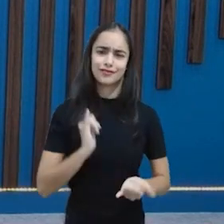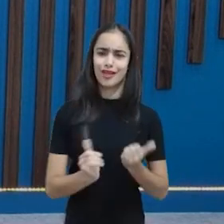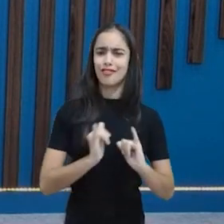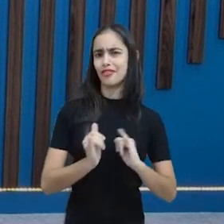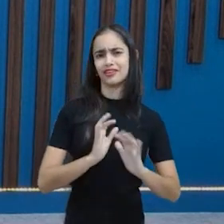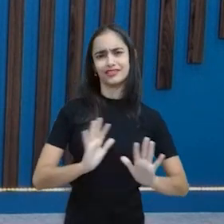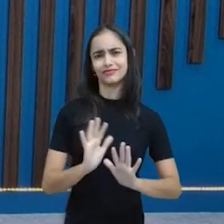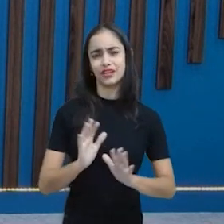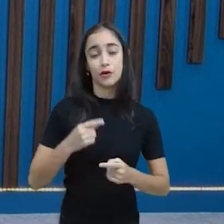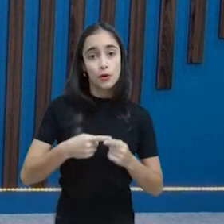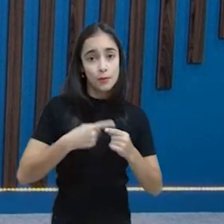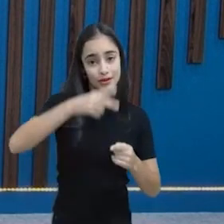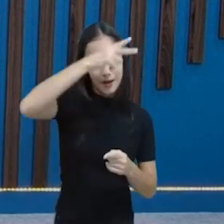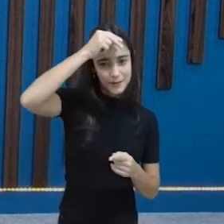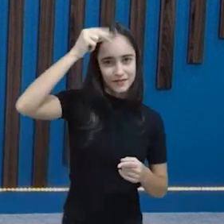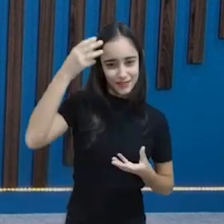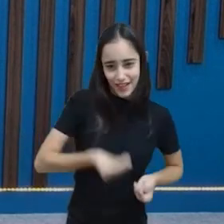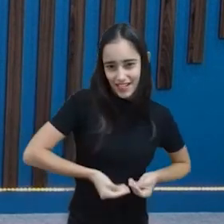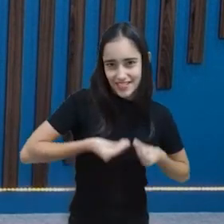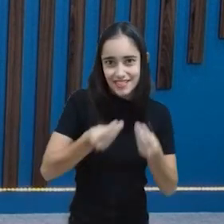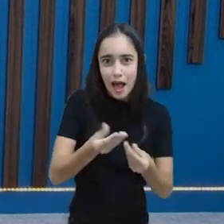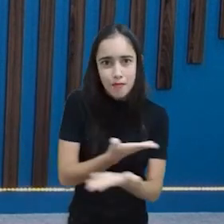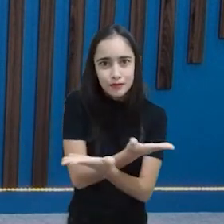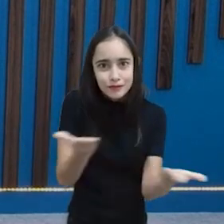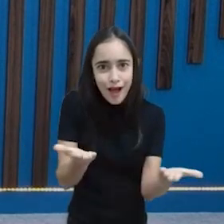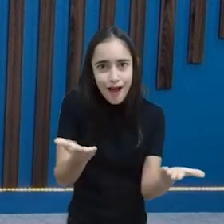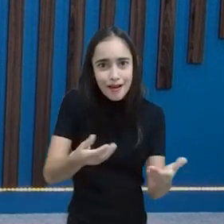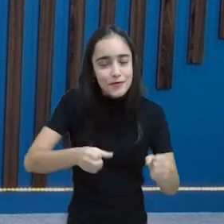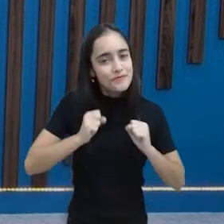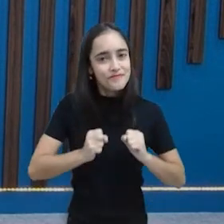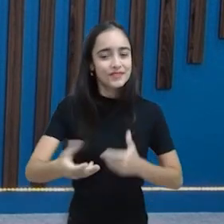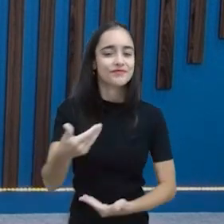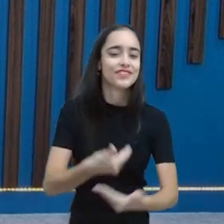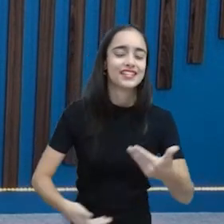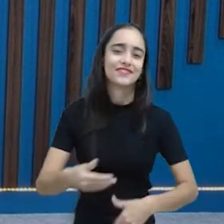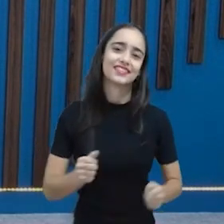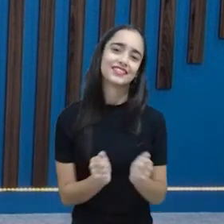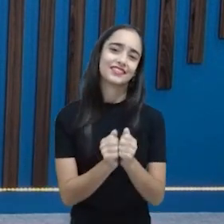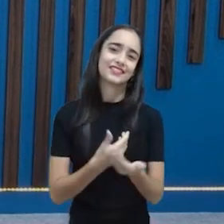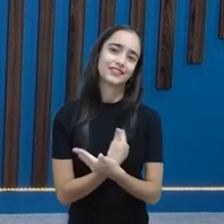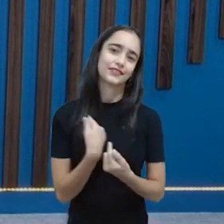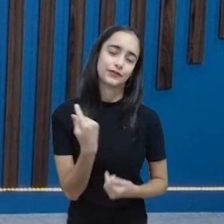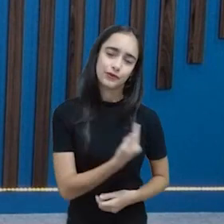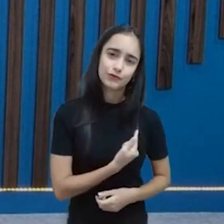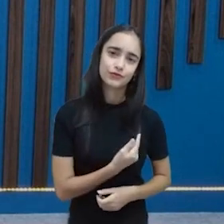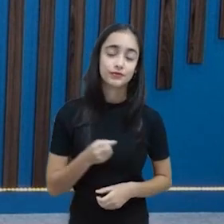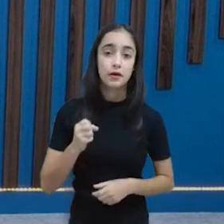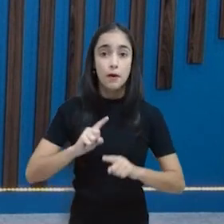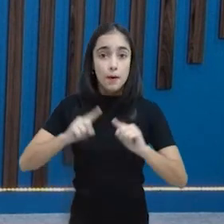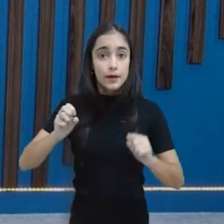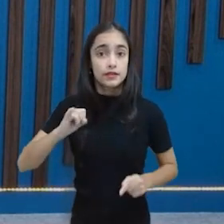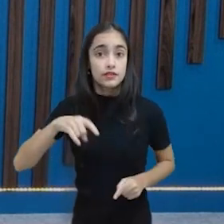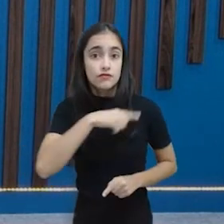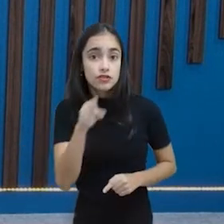financiado aí pela prefeitura, e interagir conosco. Olha que legal. Mas, se você não conseguiu